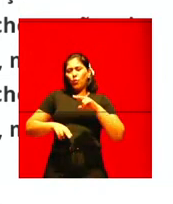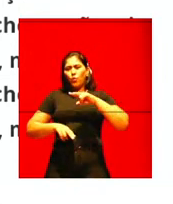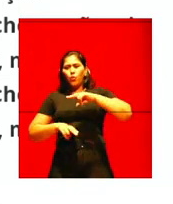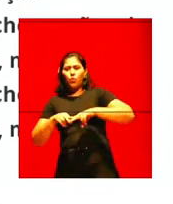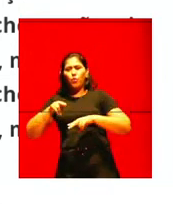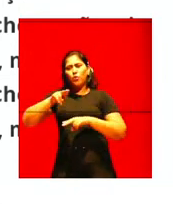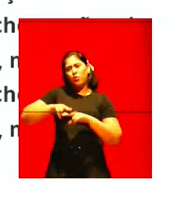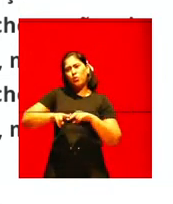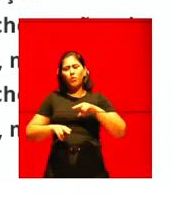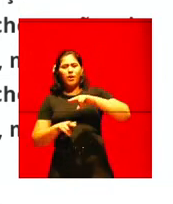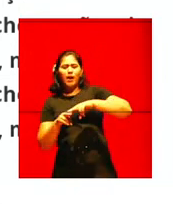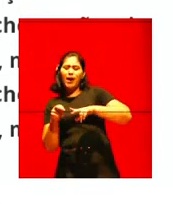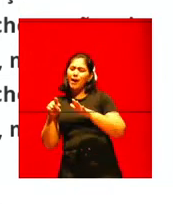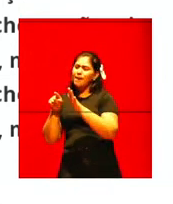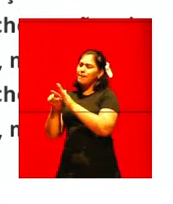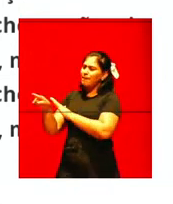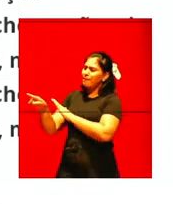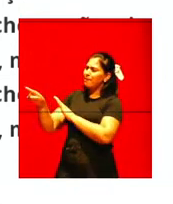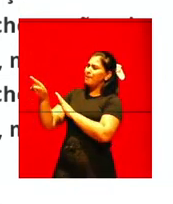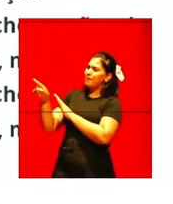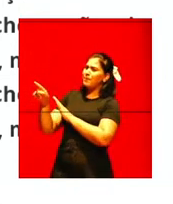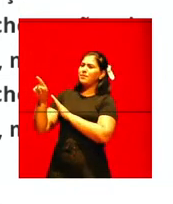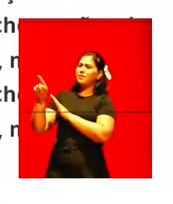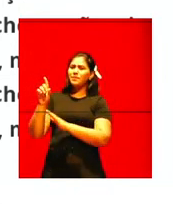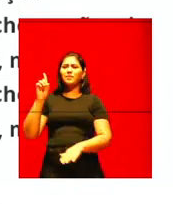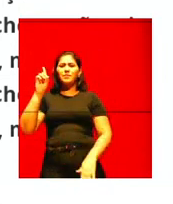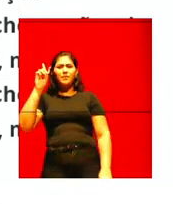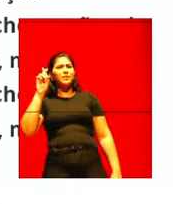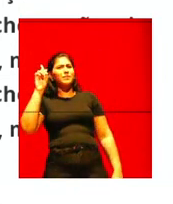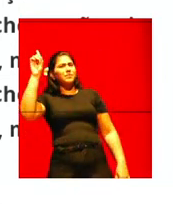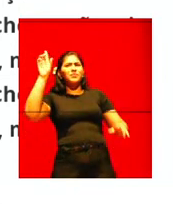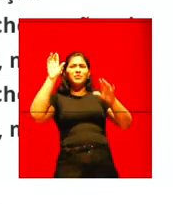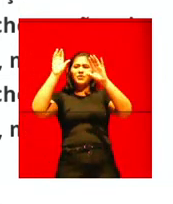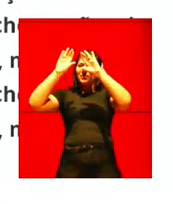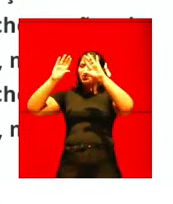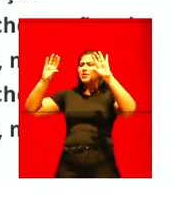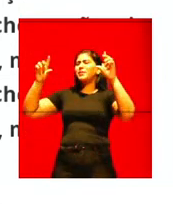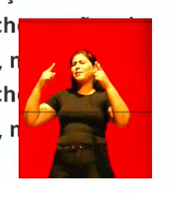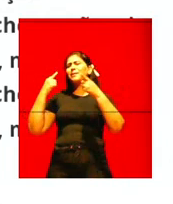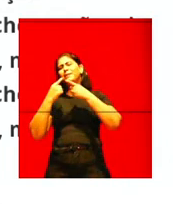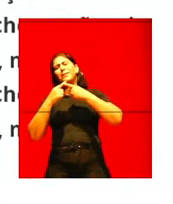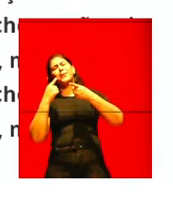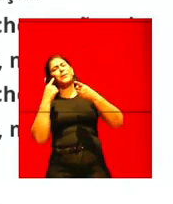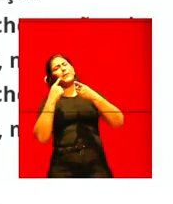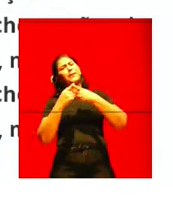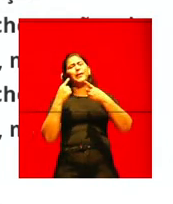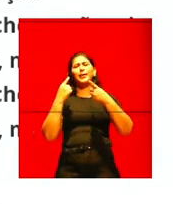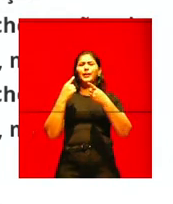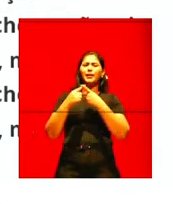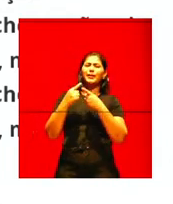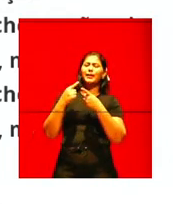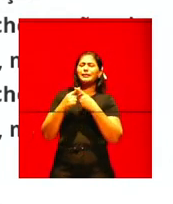João, eu perguntei a Deus do céu, ai, por que tamanha